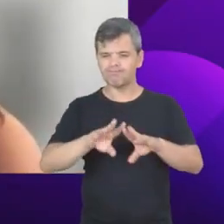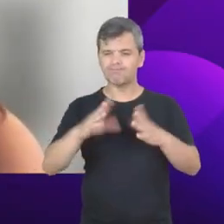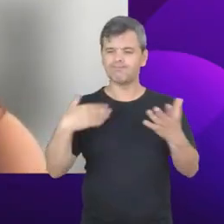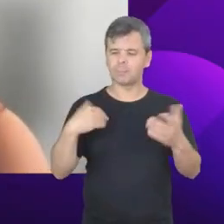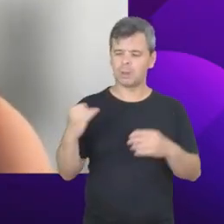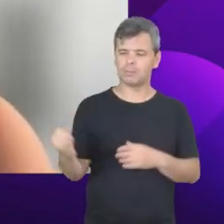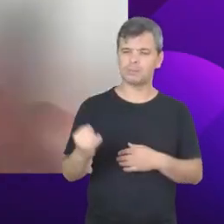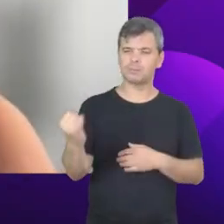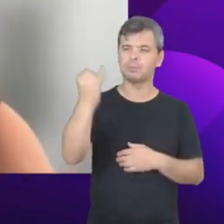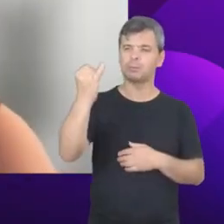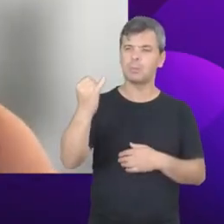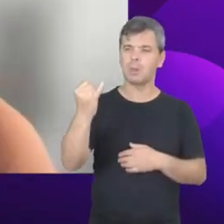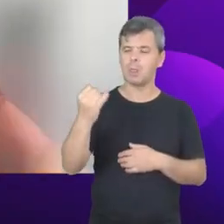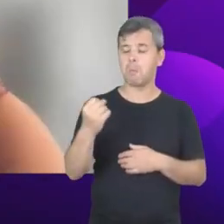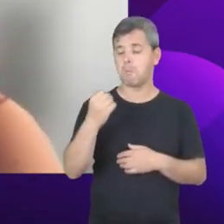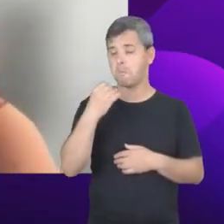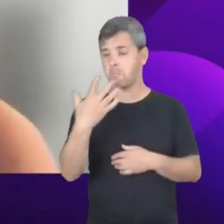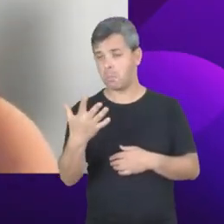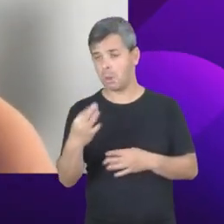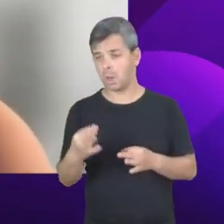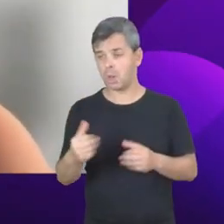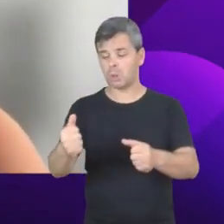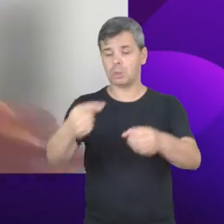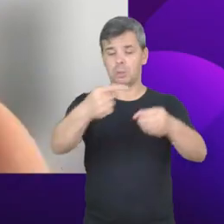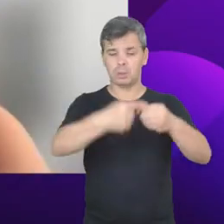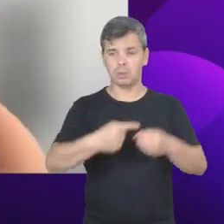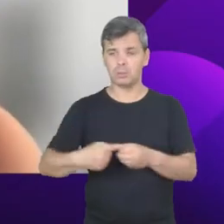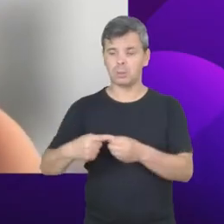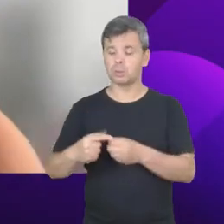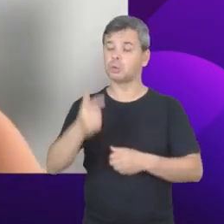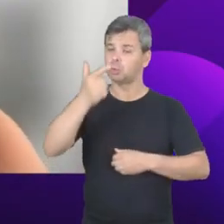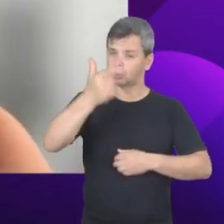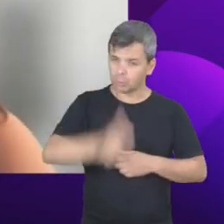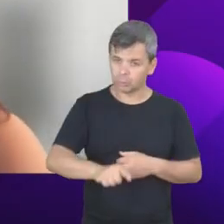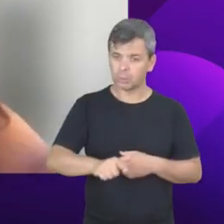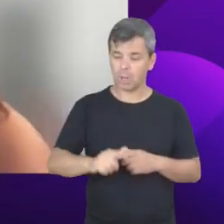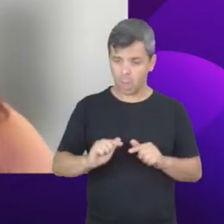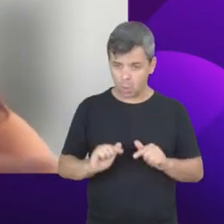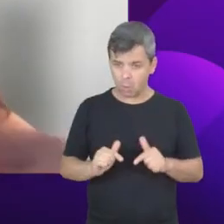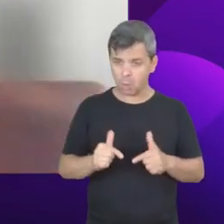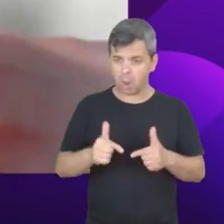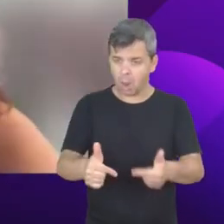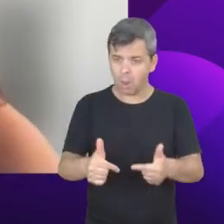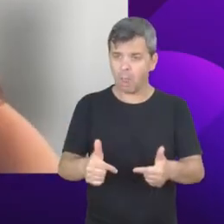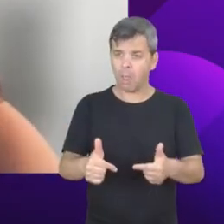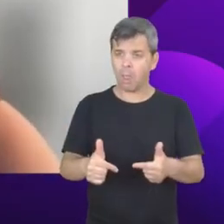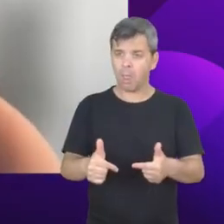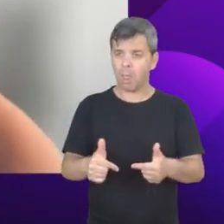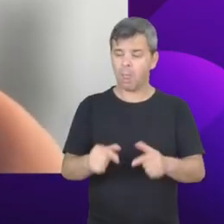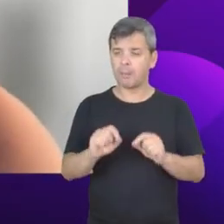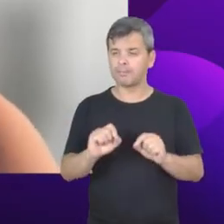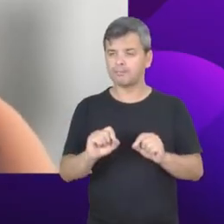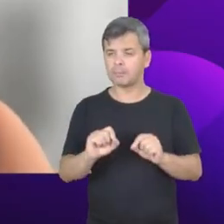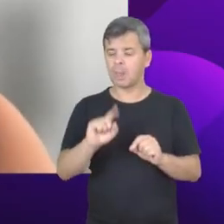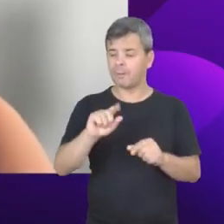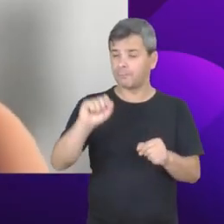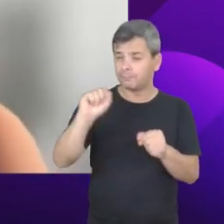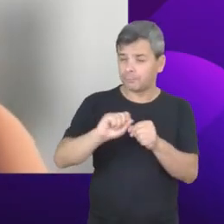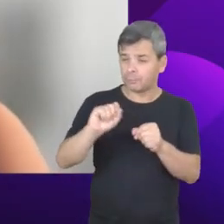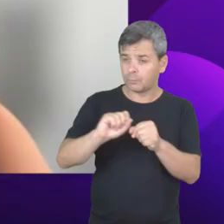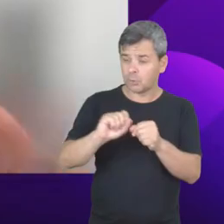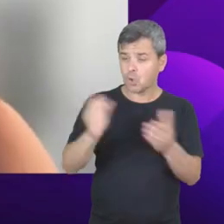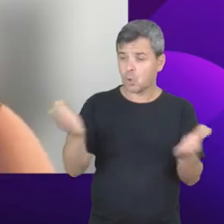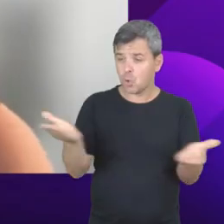uma importância que é muito bacana em toda a cidade, e de novo, é uma luta que ela é feita